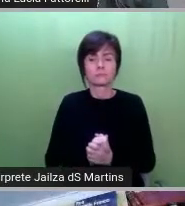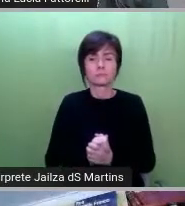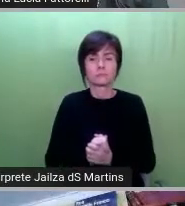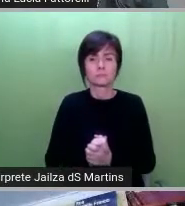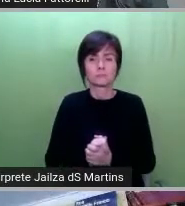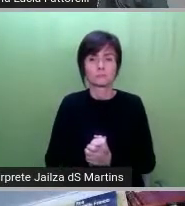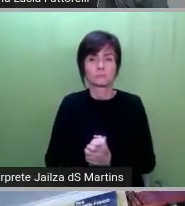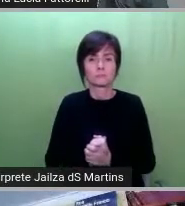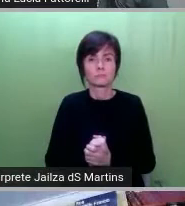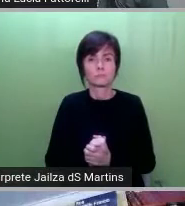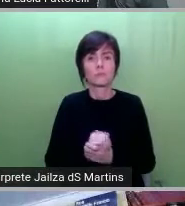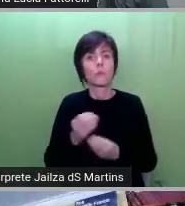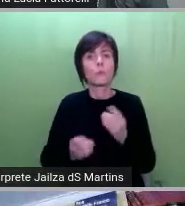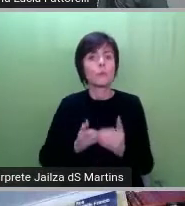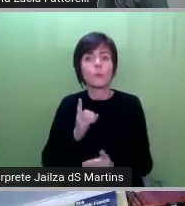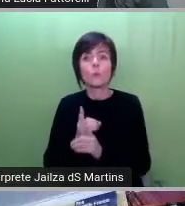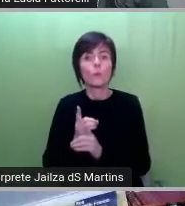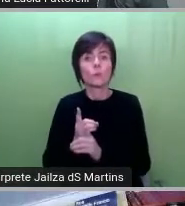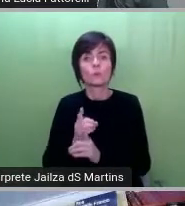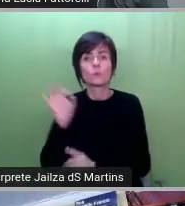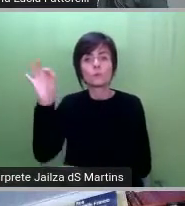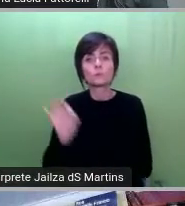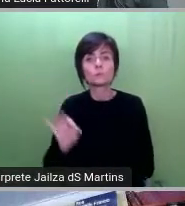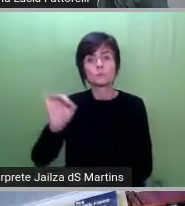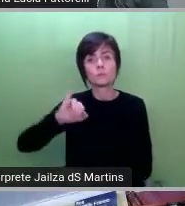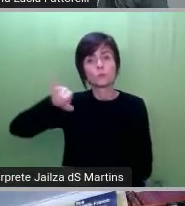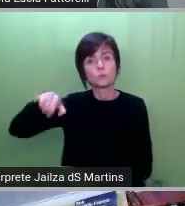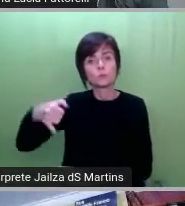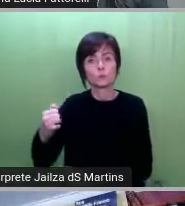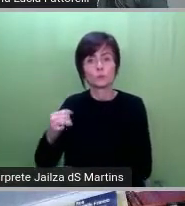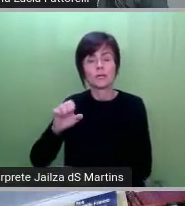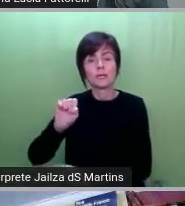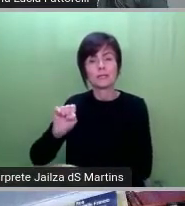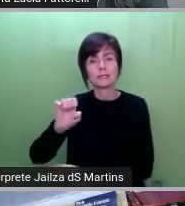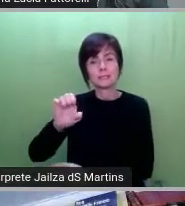essa taxa de juros. Essa taxa de juros é chamada de Selic,